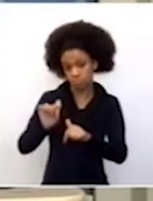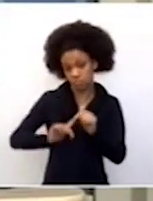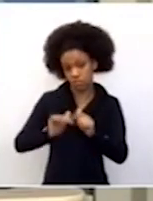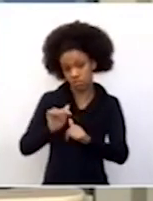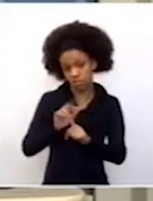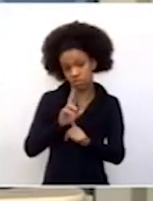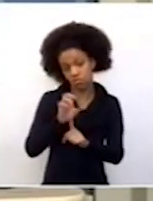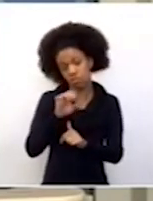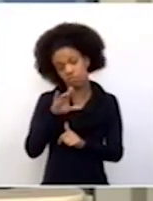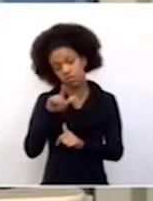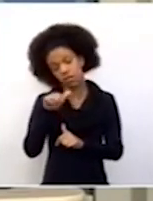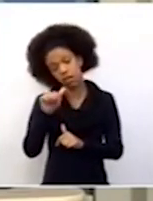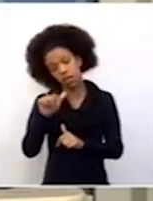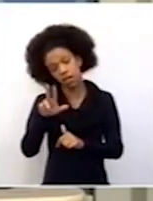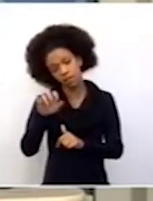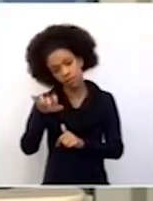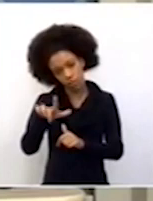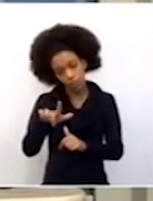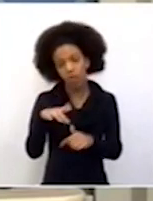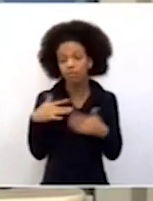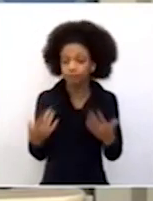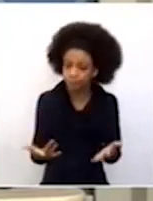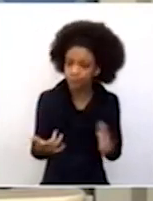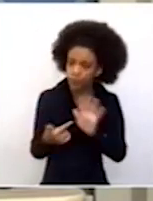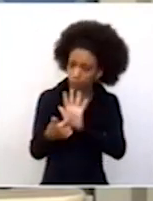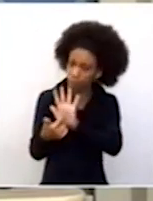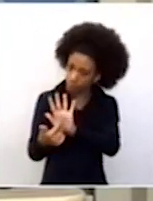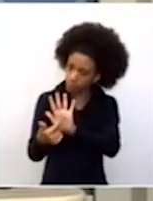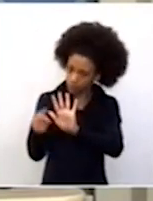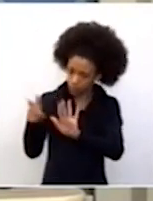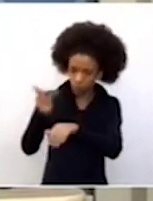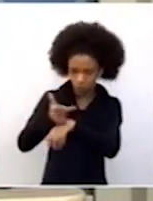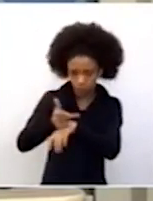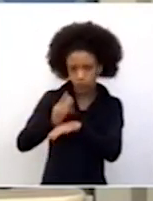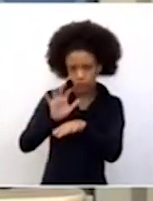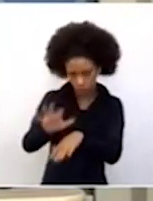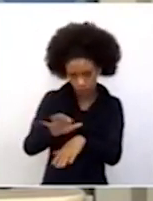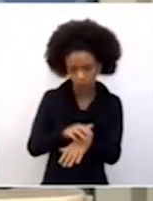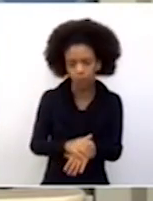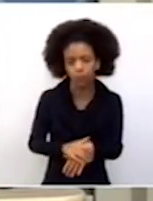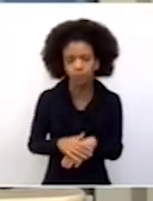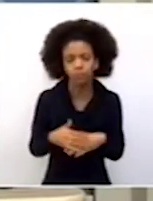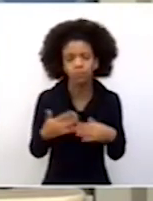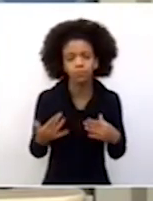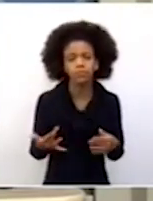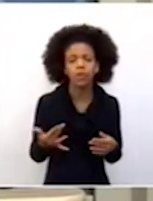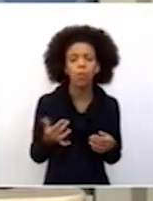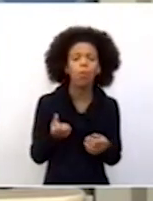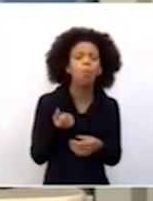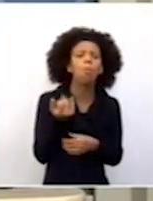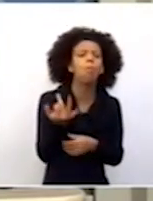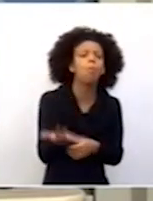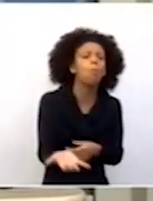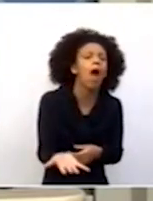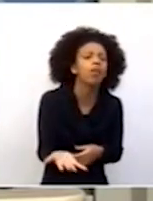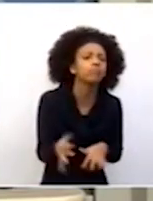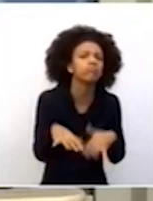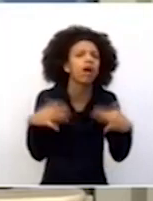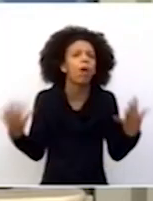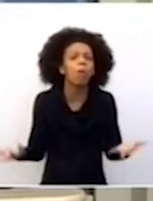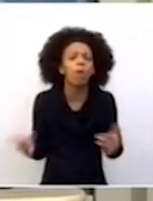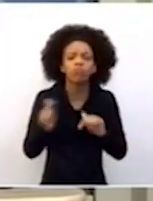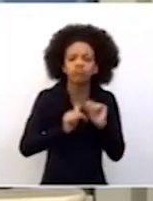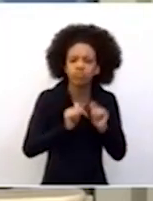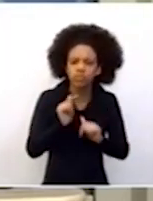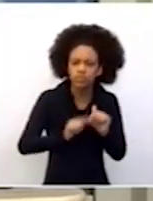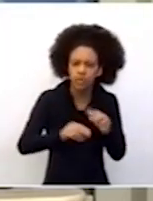recicláveis, conforme a Débora destacou no vídeo. Tá? Então, aí nós vamos tecer quais elementos, né, quais perspectivas dentro